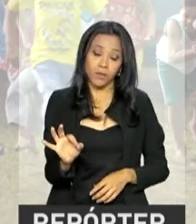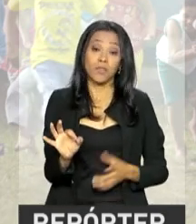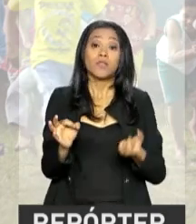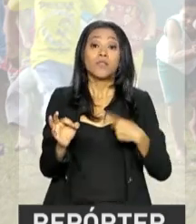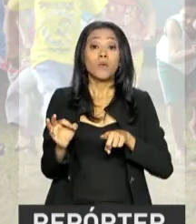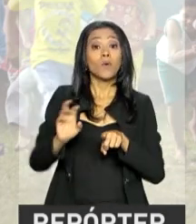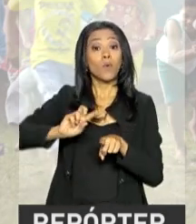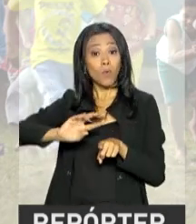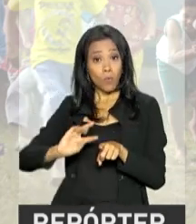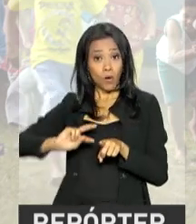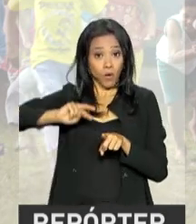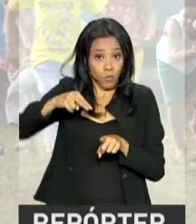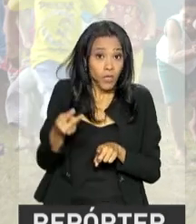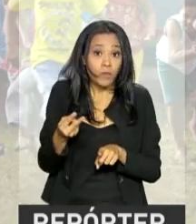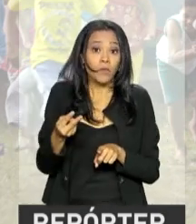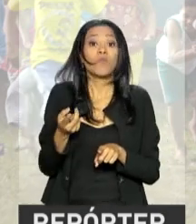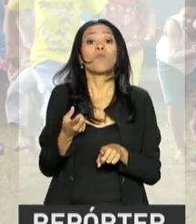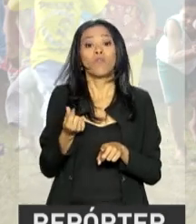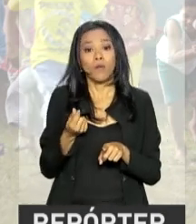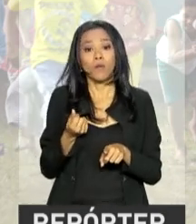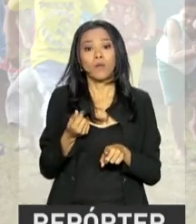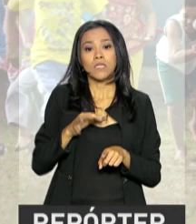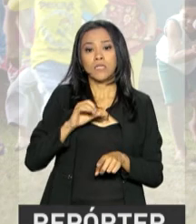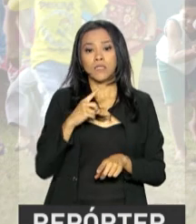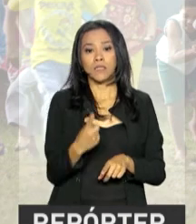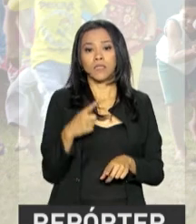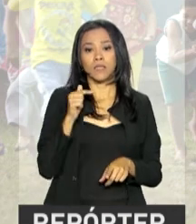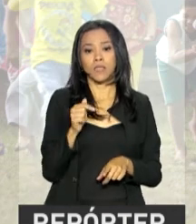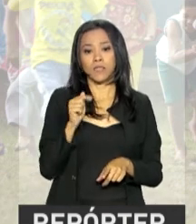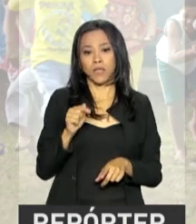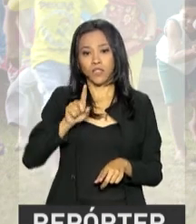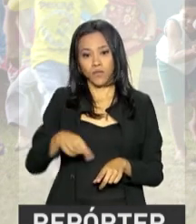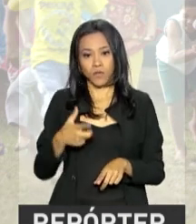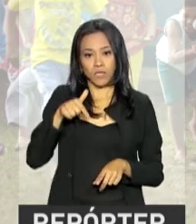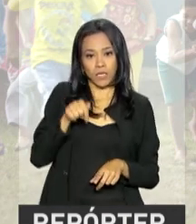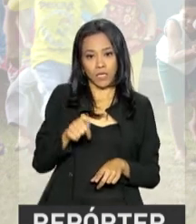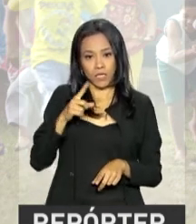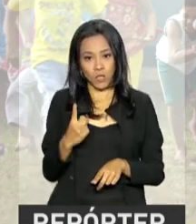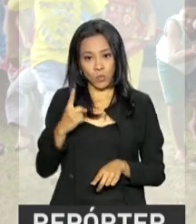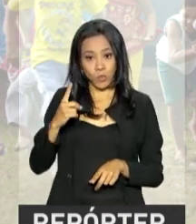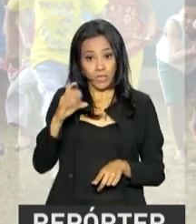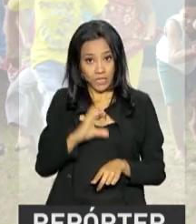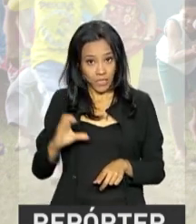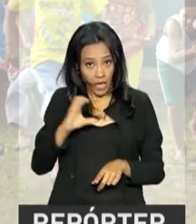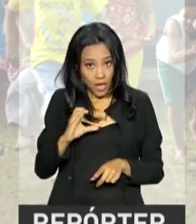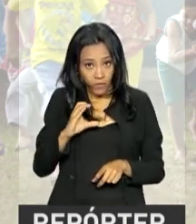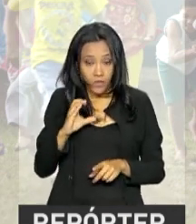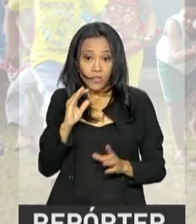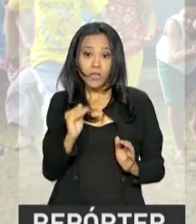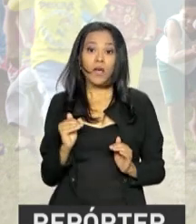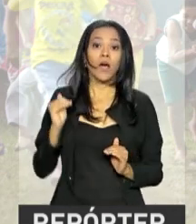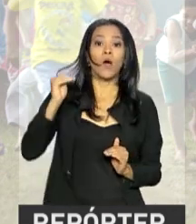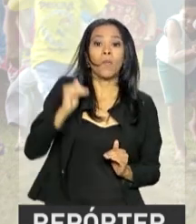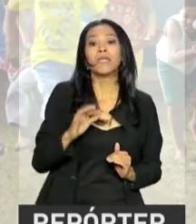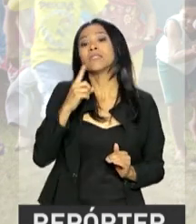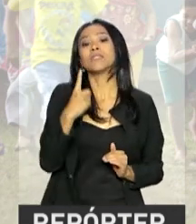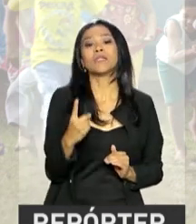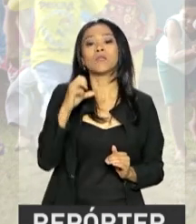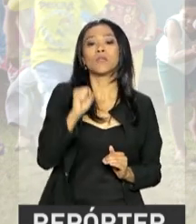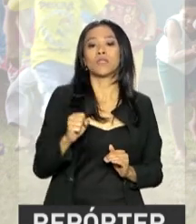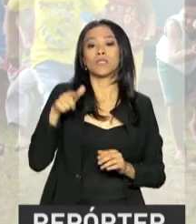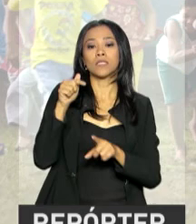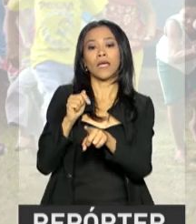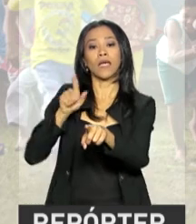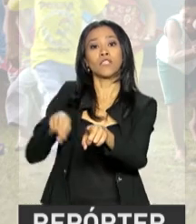com a alteração este valor passará de 177 reais e setenta e um centavos para cento e oitenta e sete reais